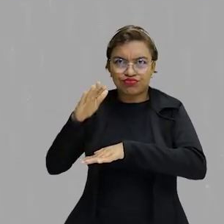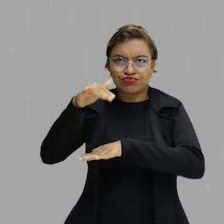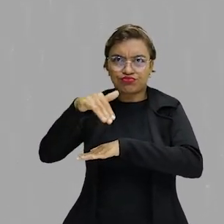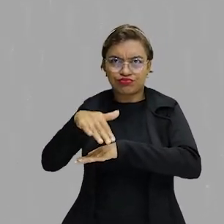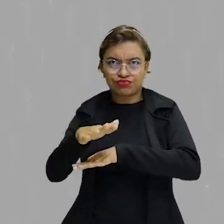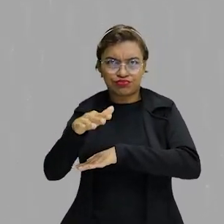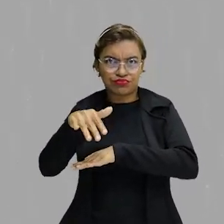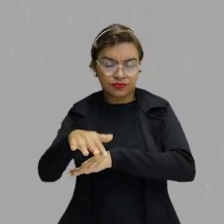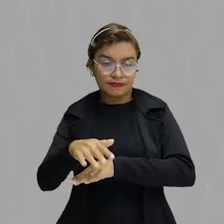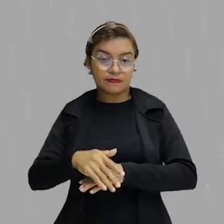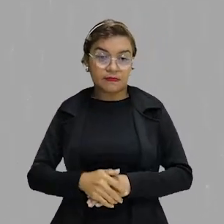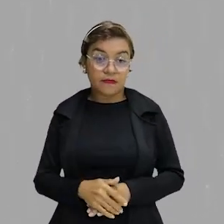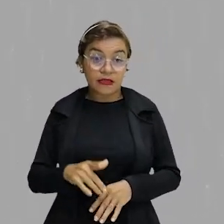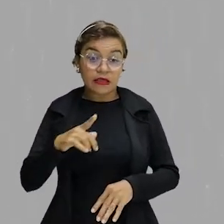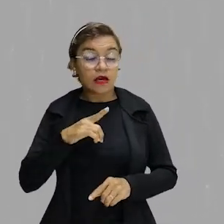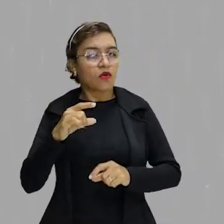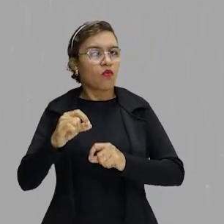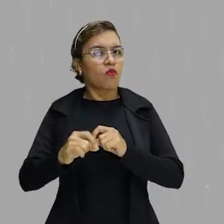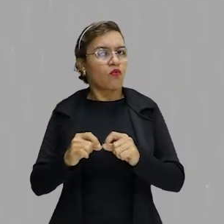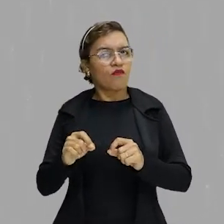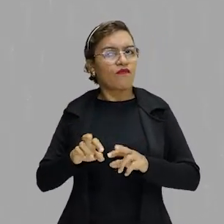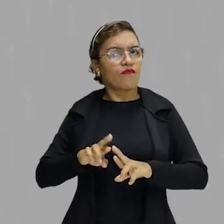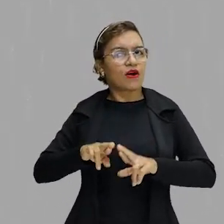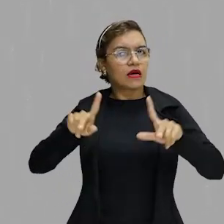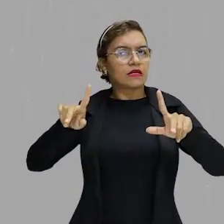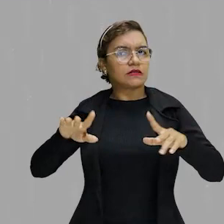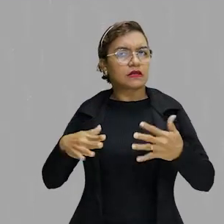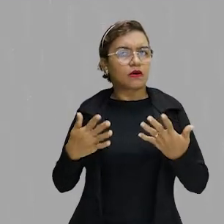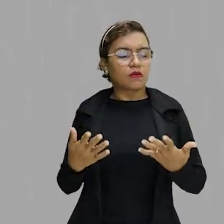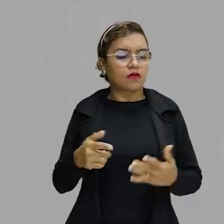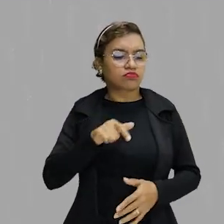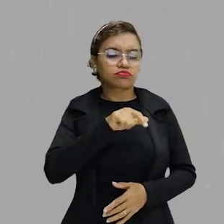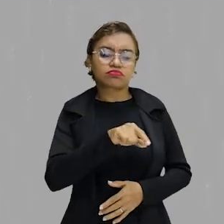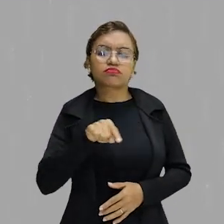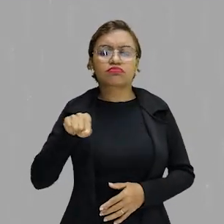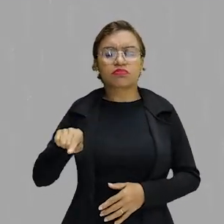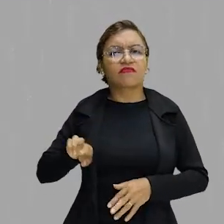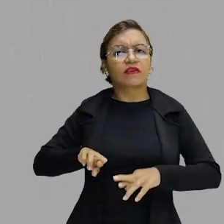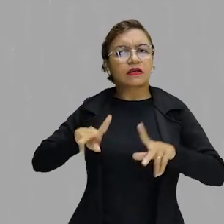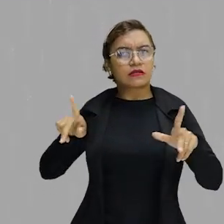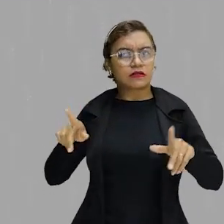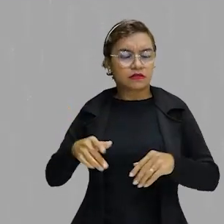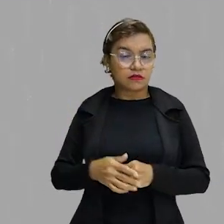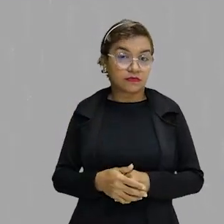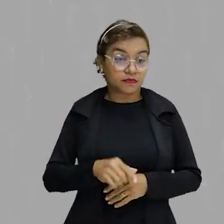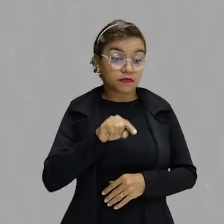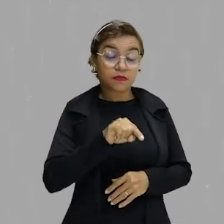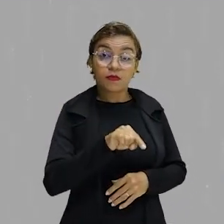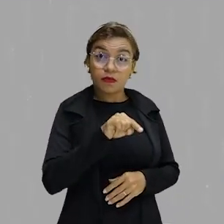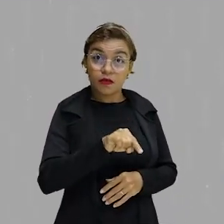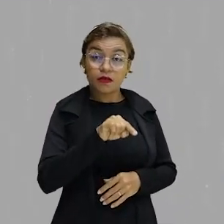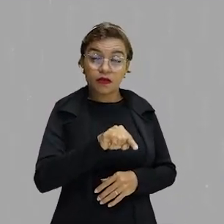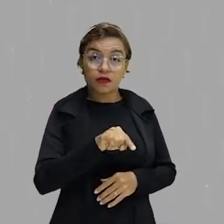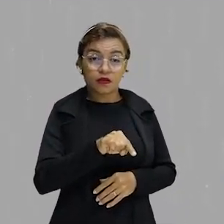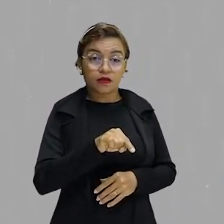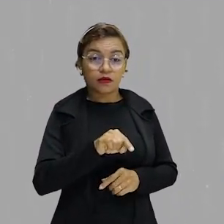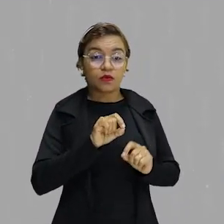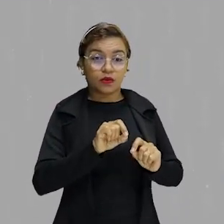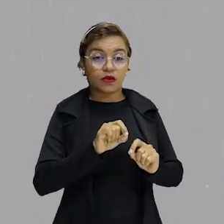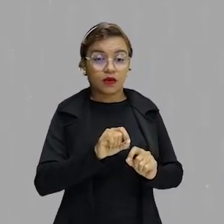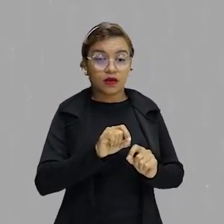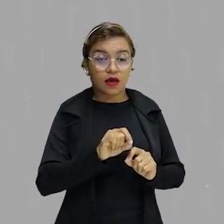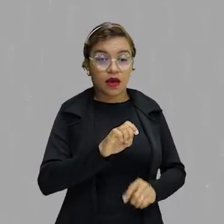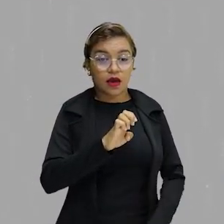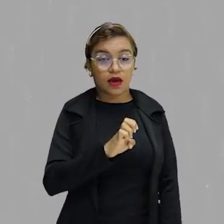costa, tá bom? Então, qual é a diferença de terremoto para tsunami? No terremoto, o epicentro, no